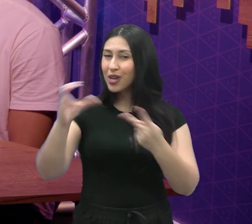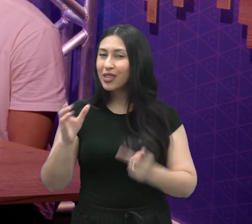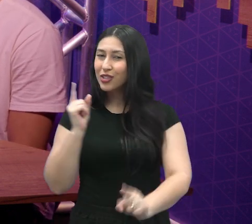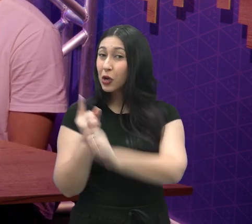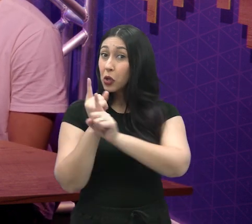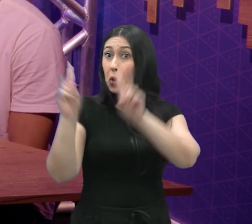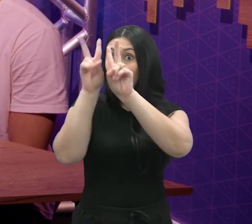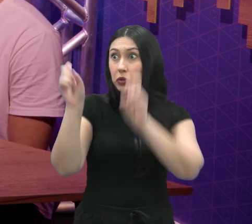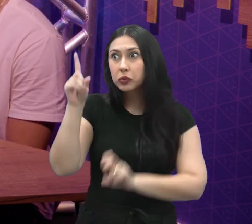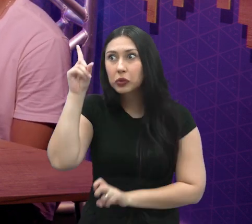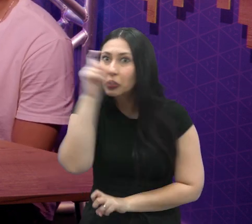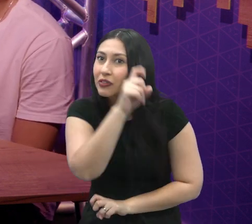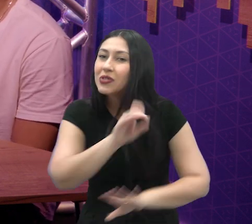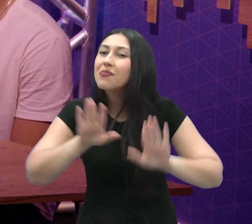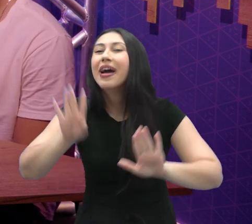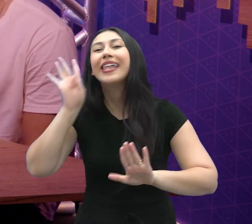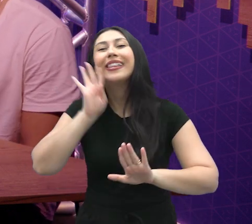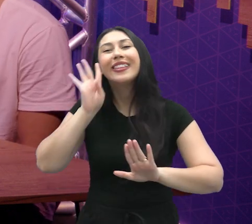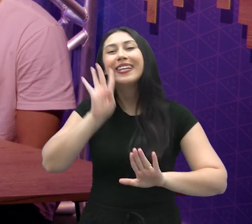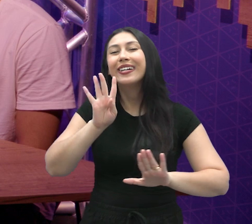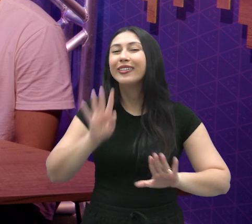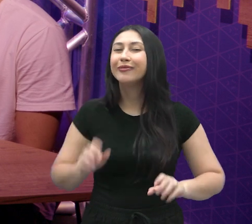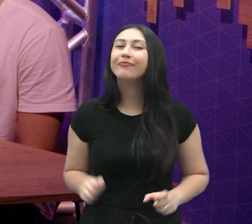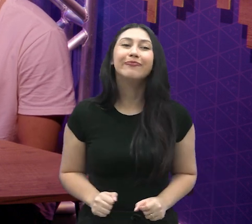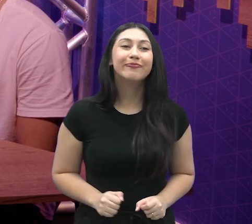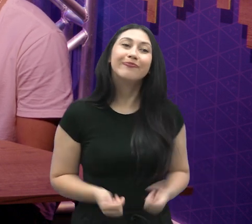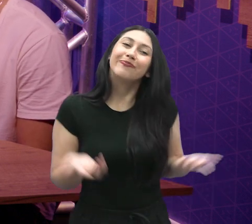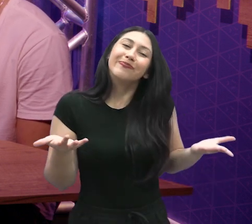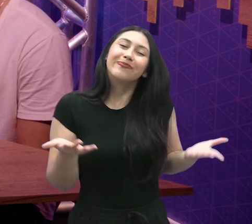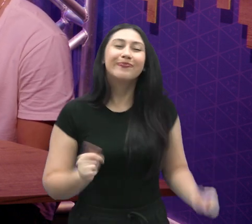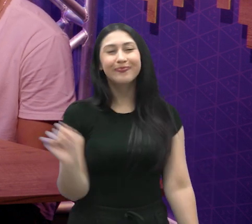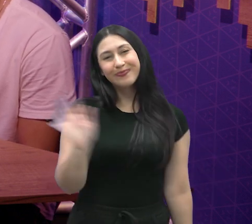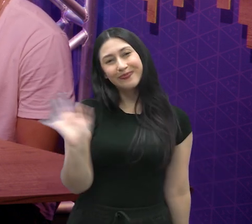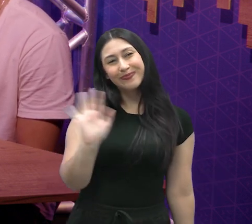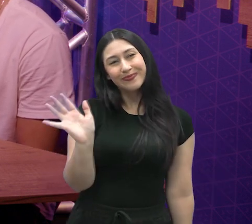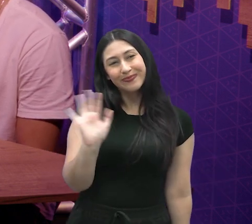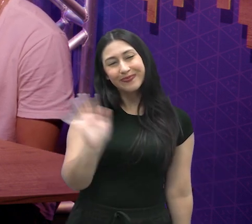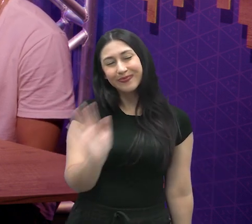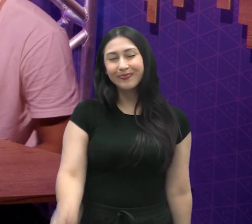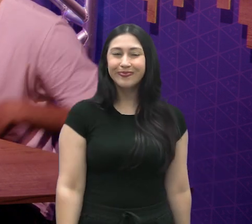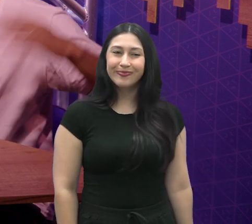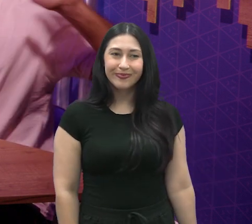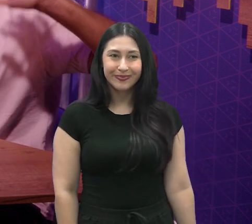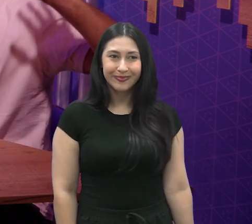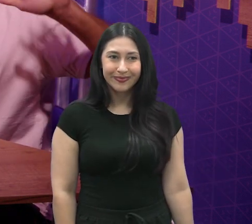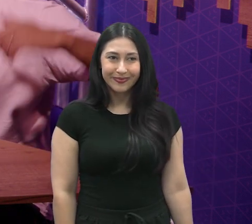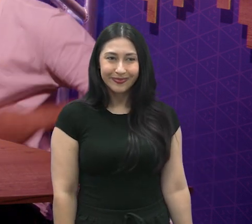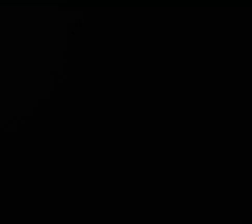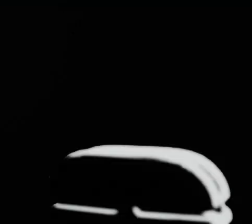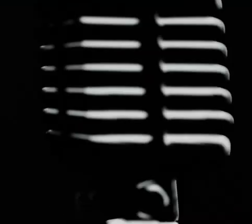próximo Pode Ser, com um tema cabeludo, mas bem legal aqui para vocês. É isso, gente. Tchau, tchau.